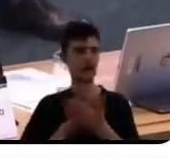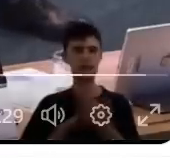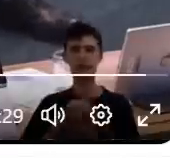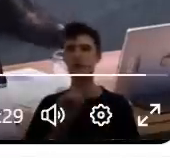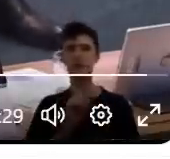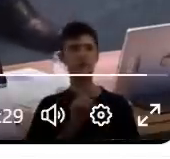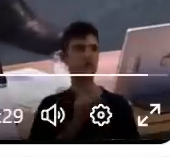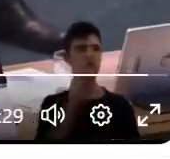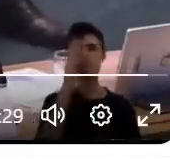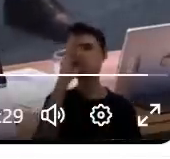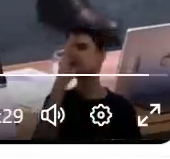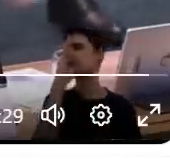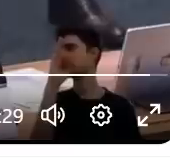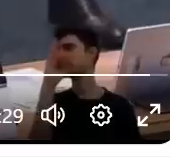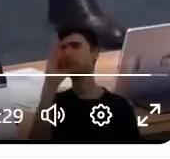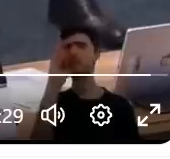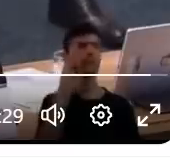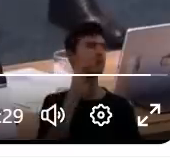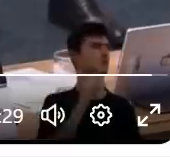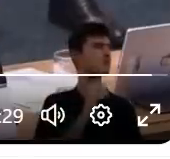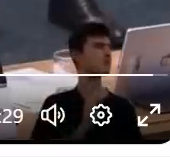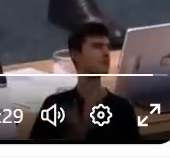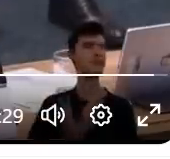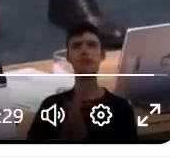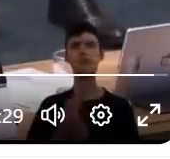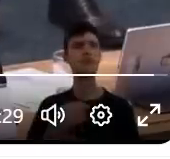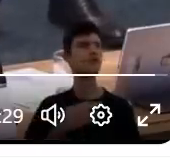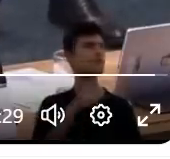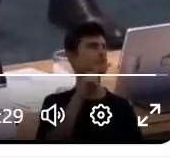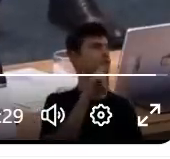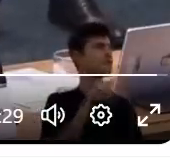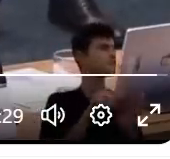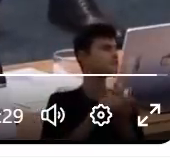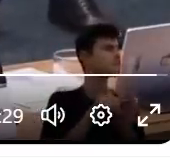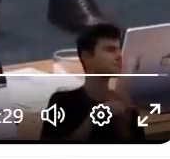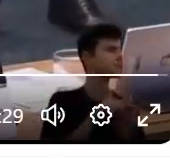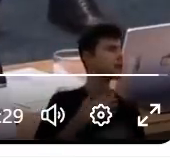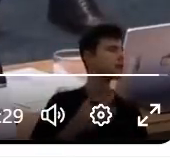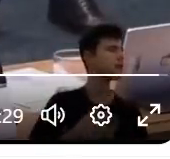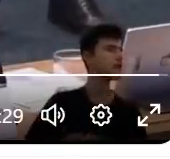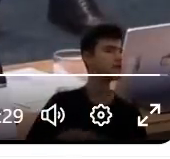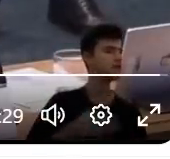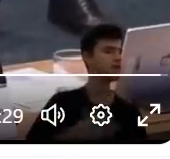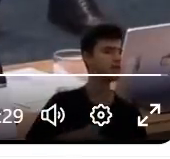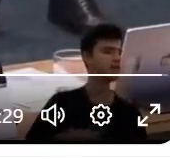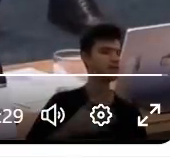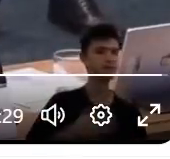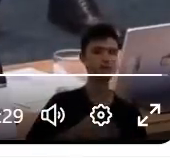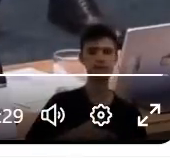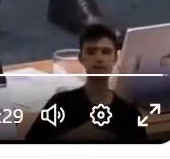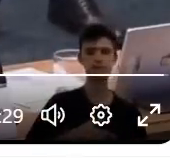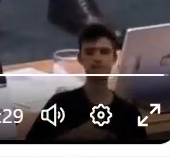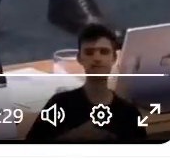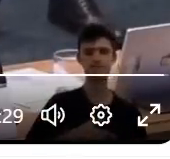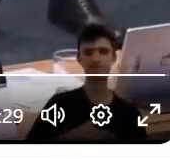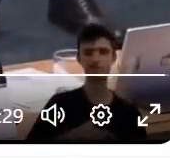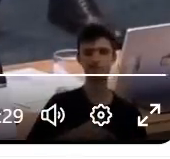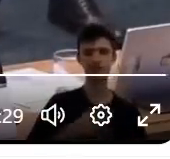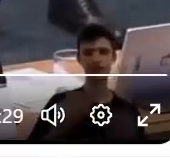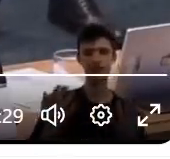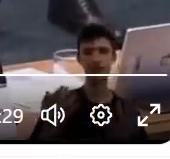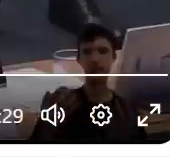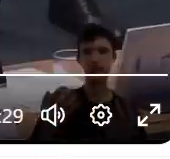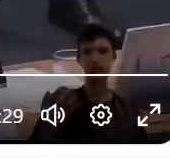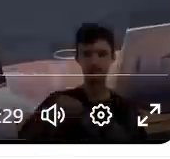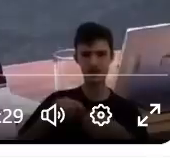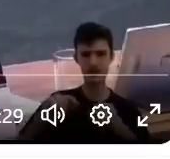análises extremamente calmas sobre os acontecimentos e eu queria perguntar para o senhor sobre uma fala muito específica que o senhor